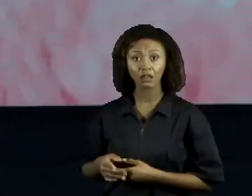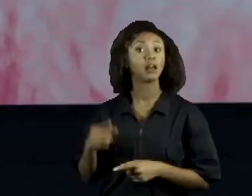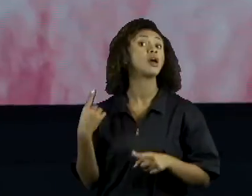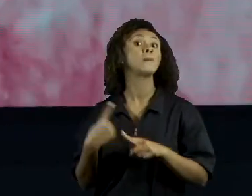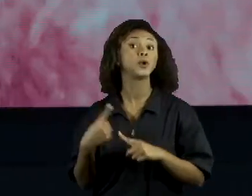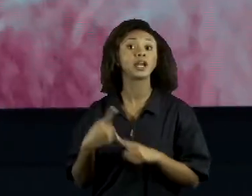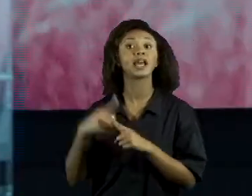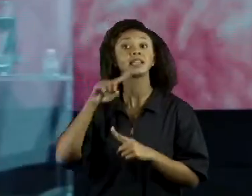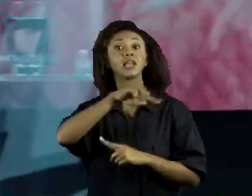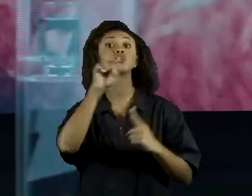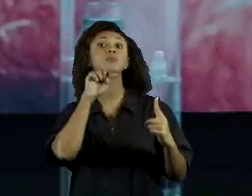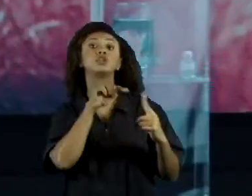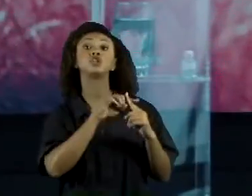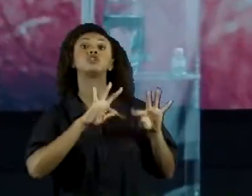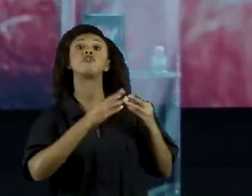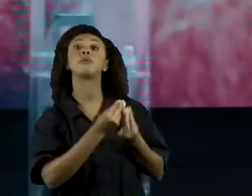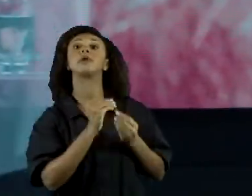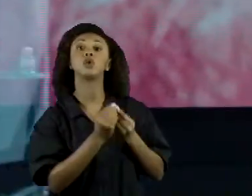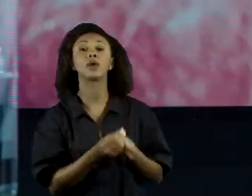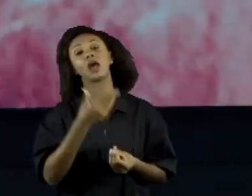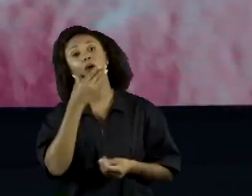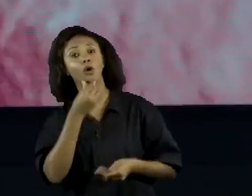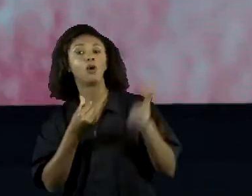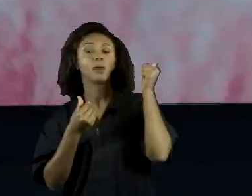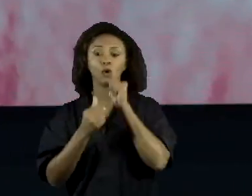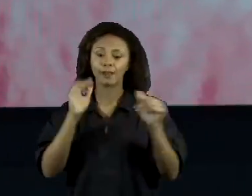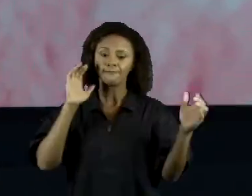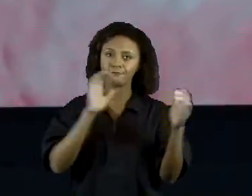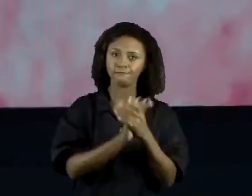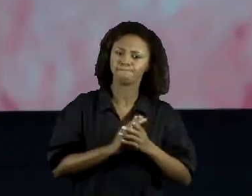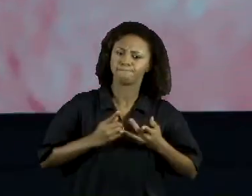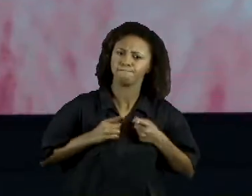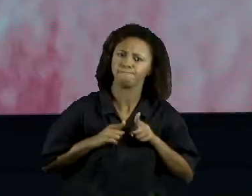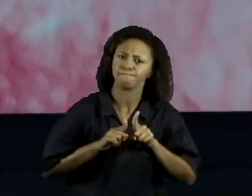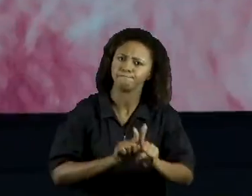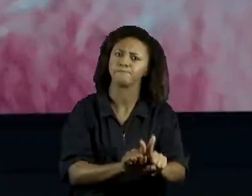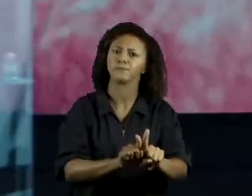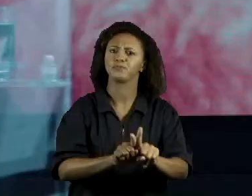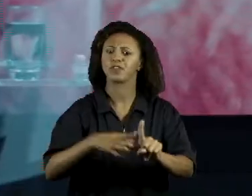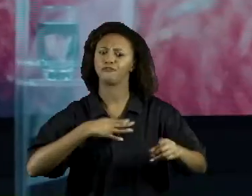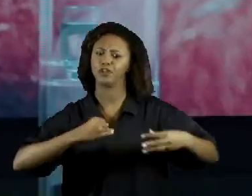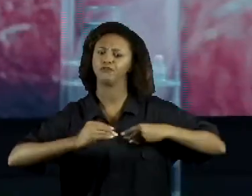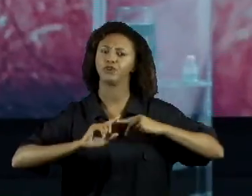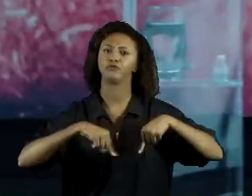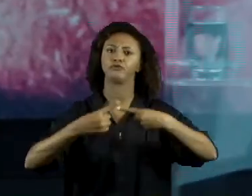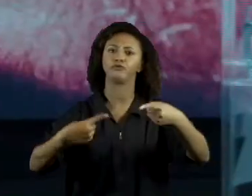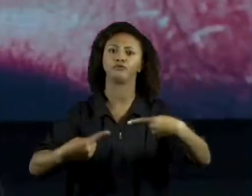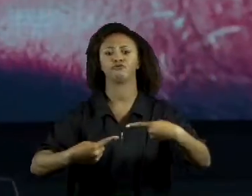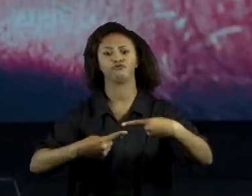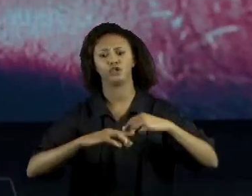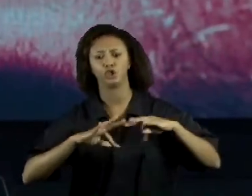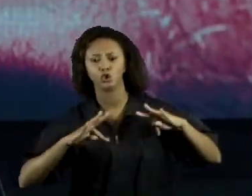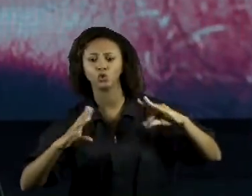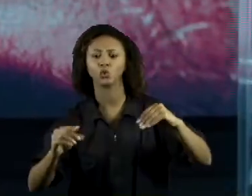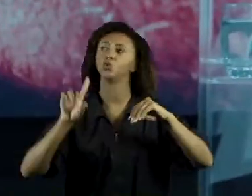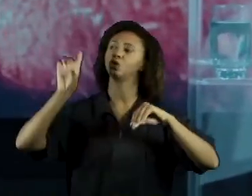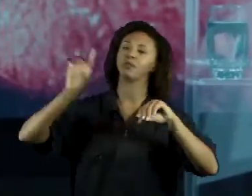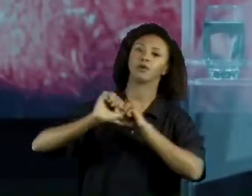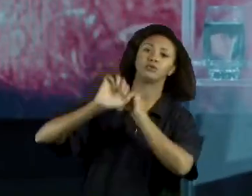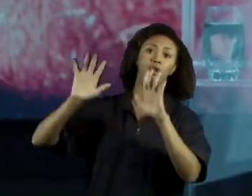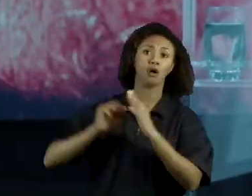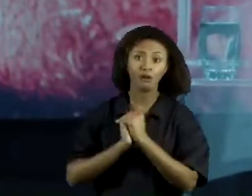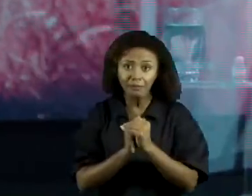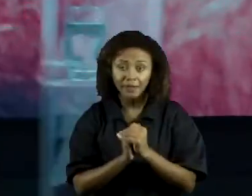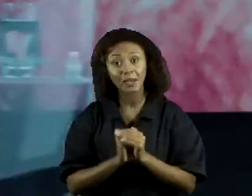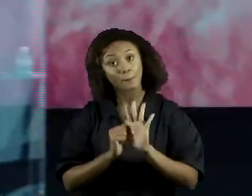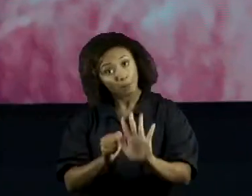que marido e mulher fiquem juntos e que eles gerem filhos e que vivam para a honra e glória de Deus. Amém, igreja? Mas